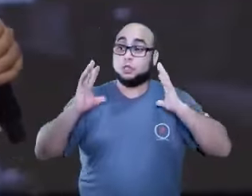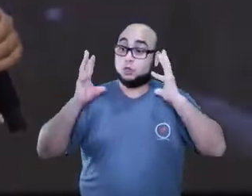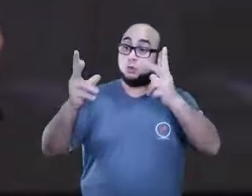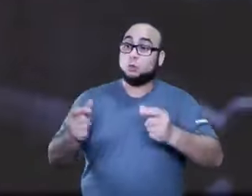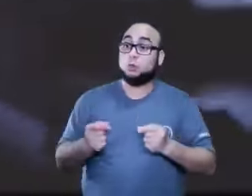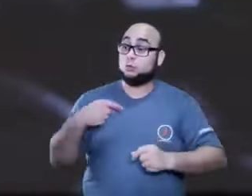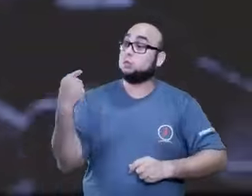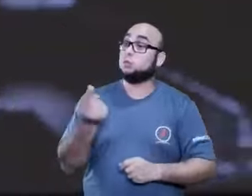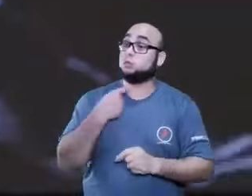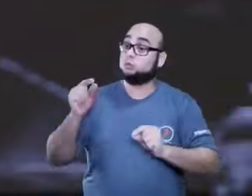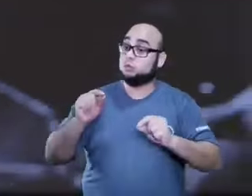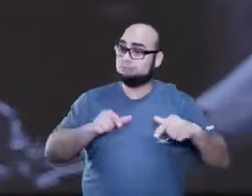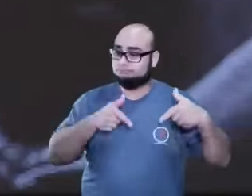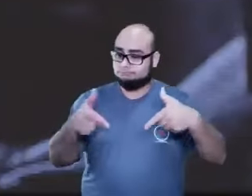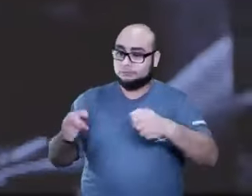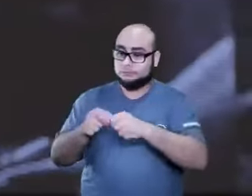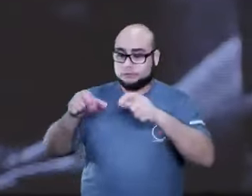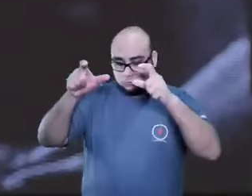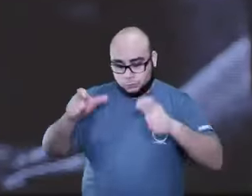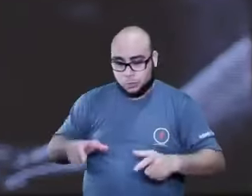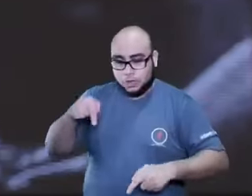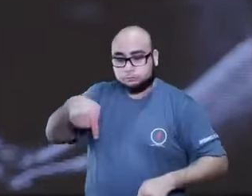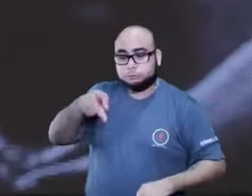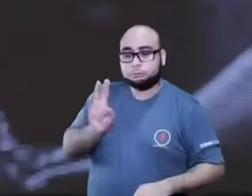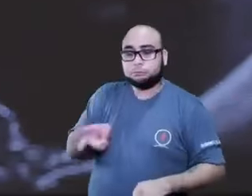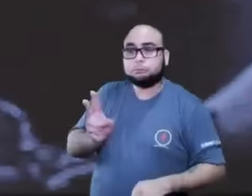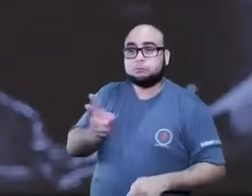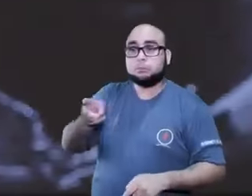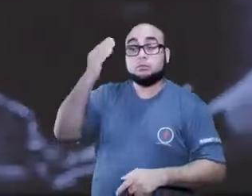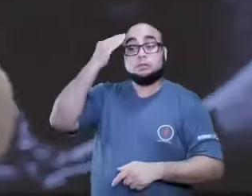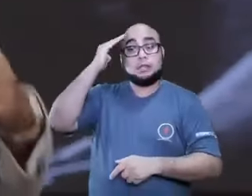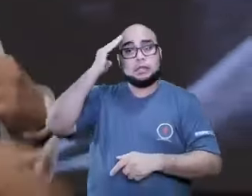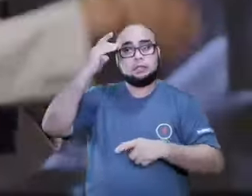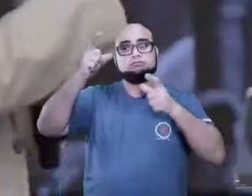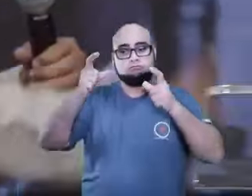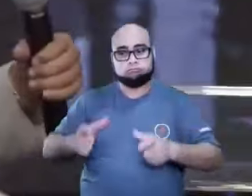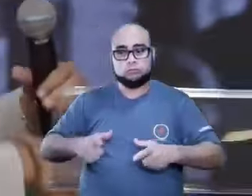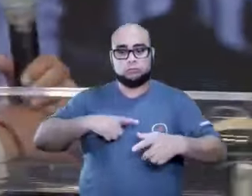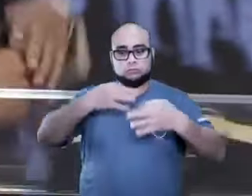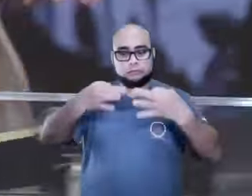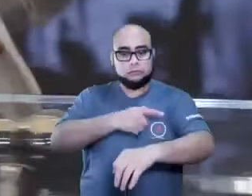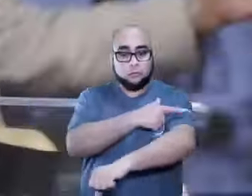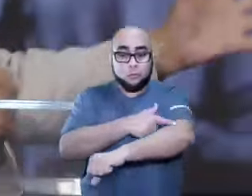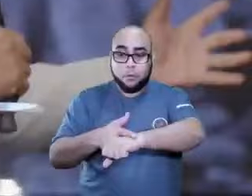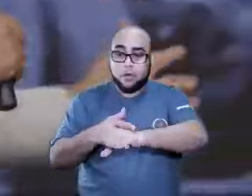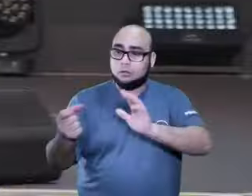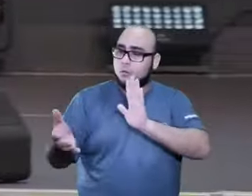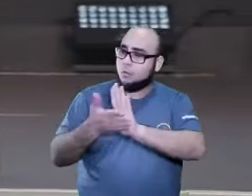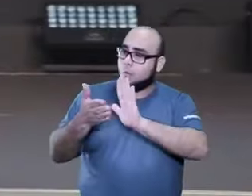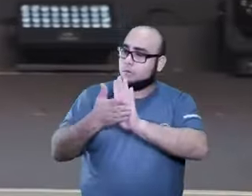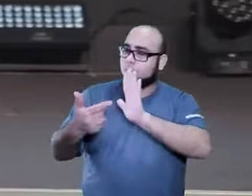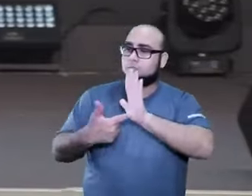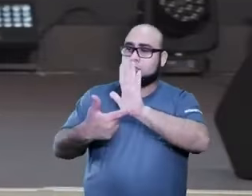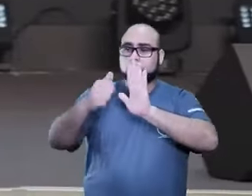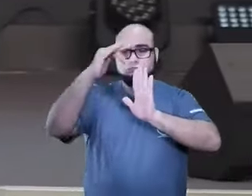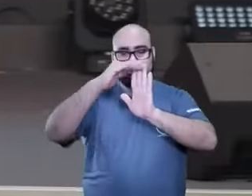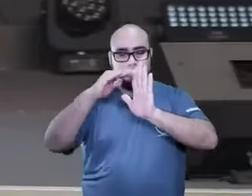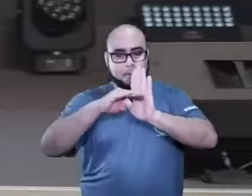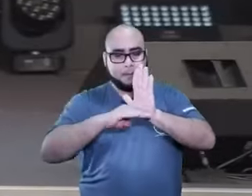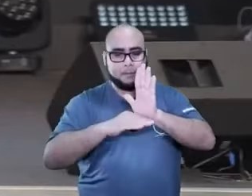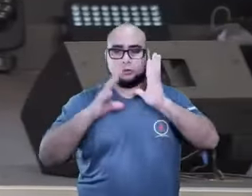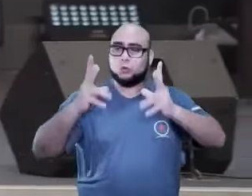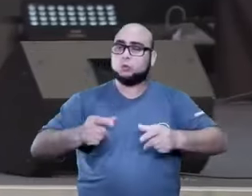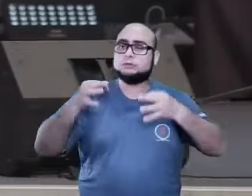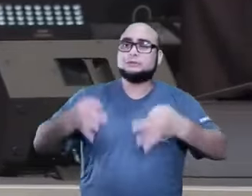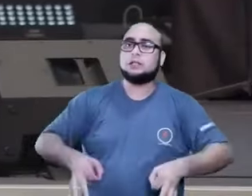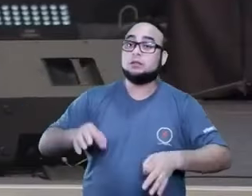estamos fazendo aqui, eu entendo que é certo, correto, lugar certo, atitude certa, louvor certo, tudo aqui é certo, mas precisa haver